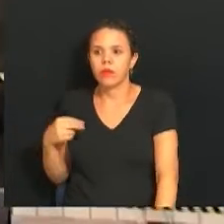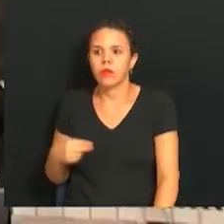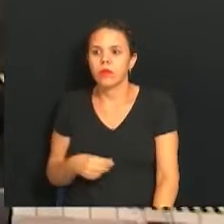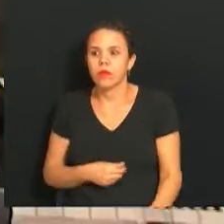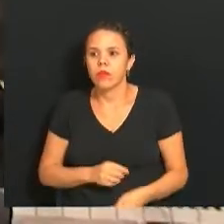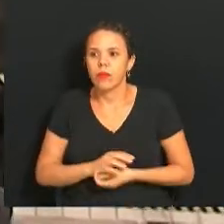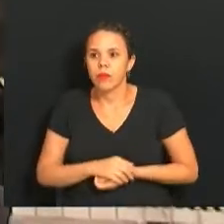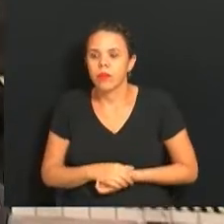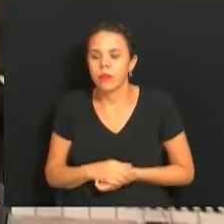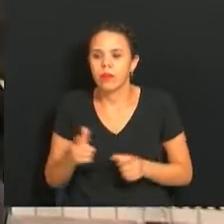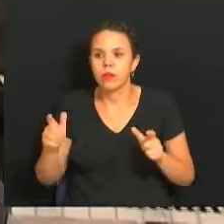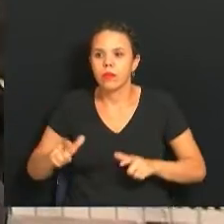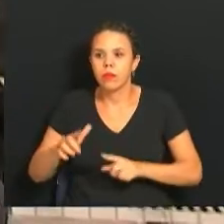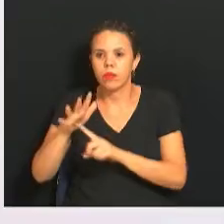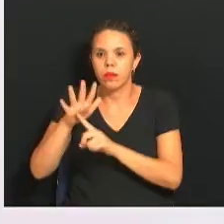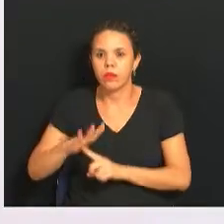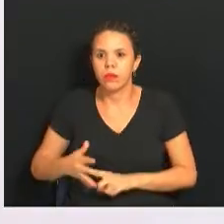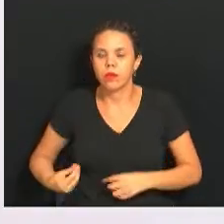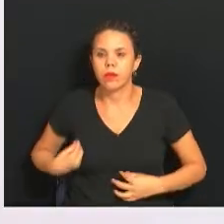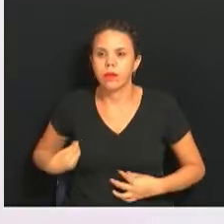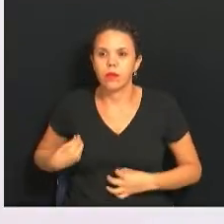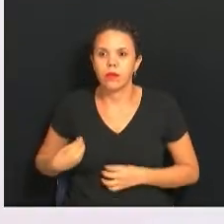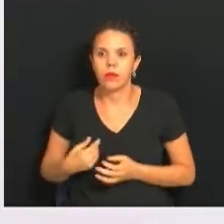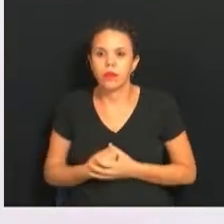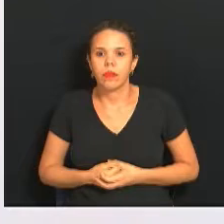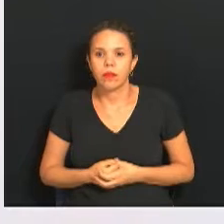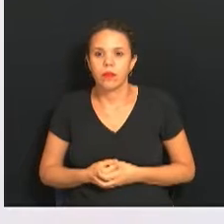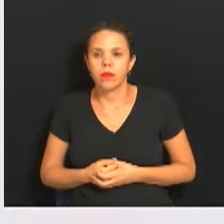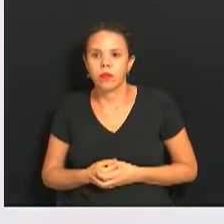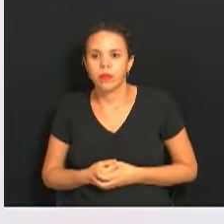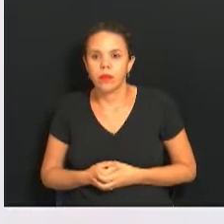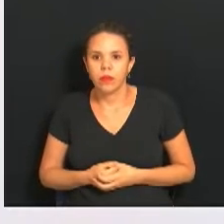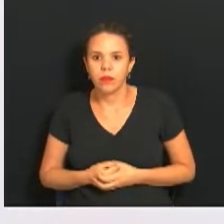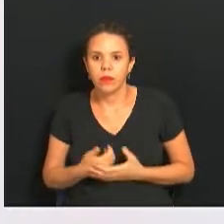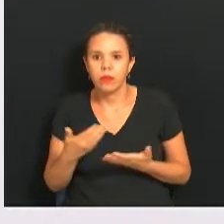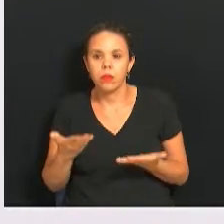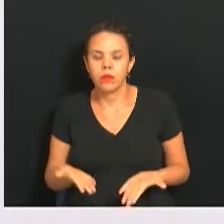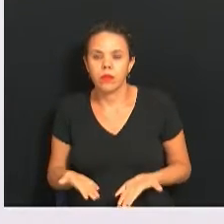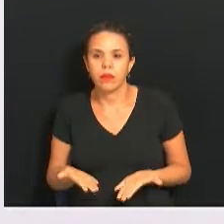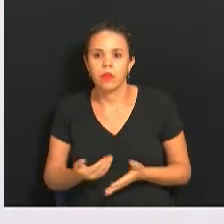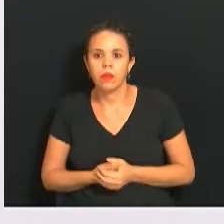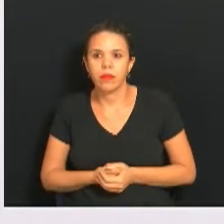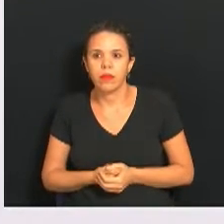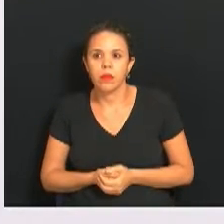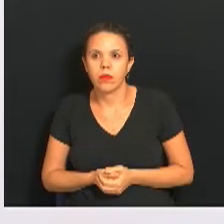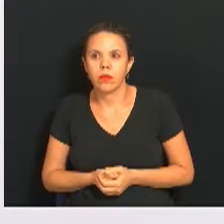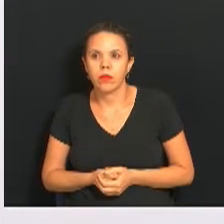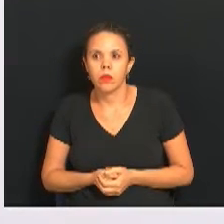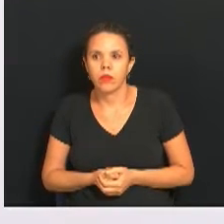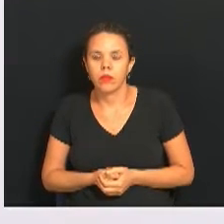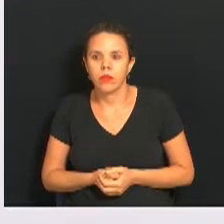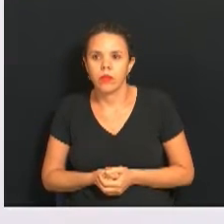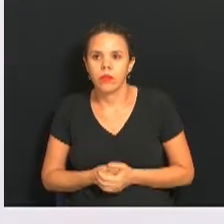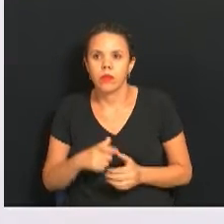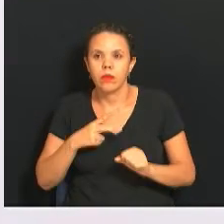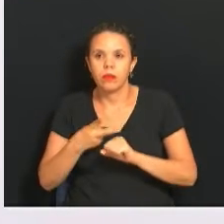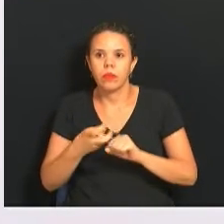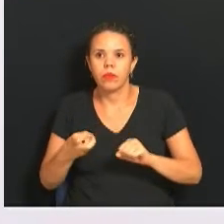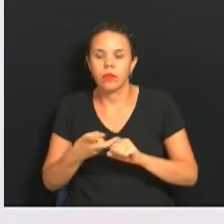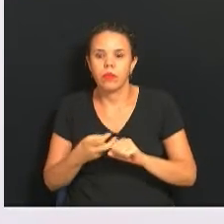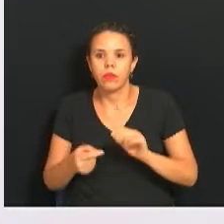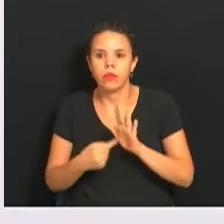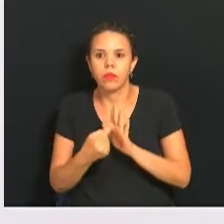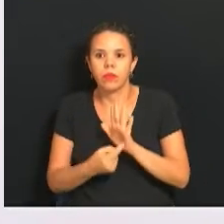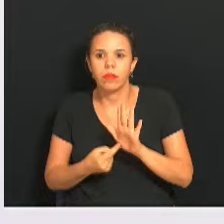exatamente onde a vítima se encontra. Na realidade, este dispositivo de um aplicativo do botão do